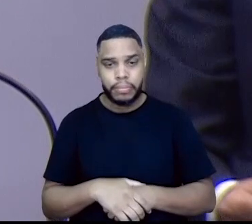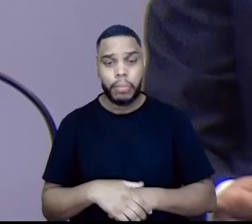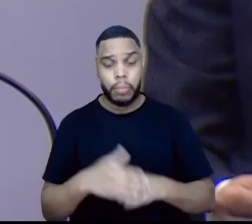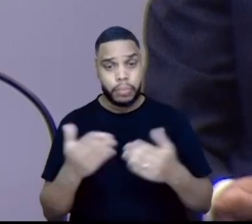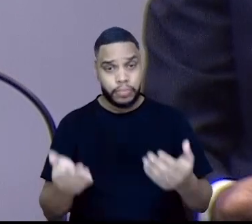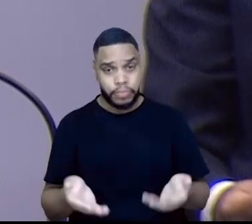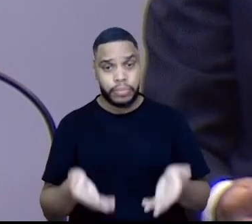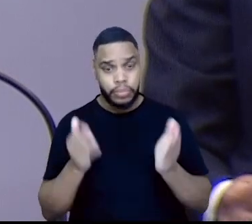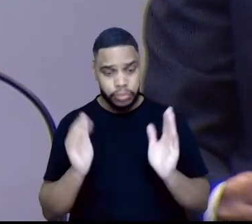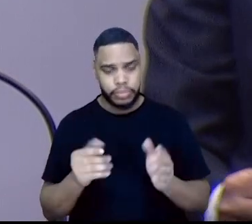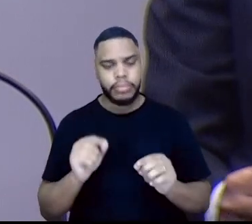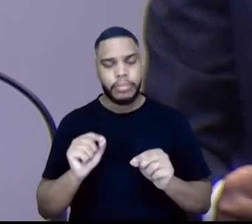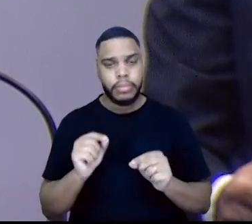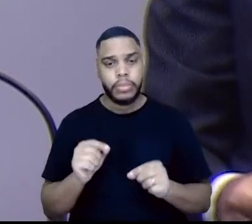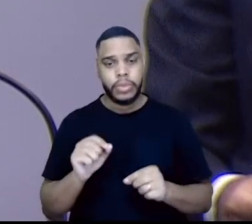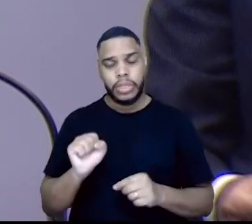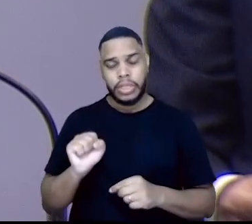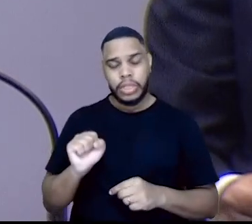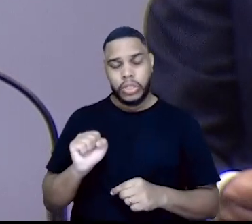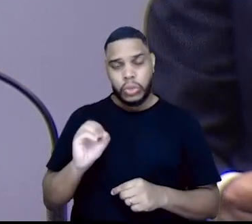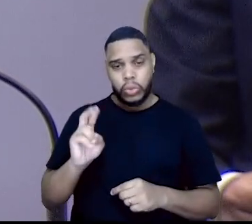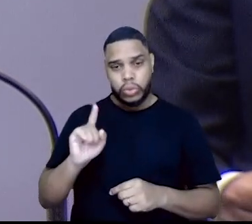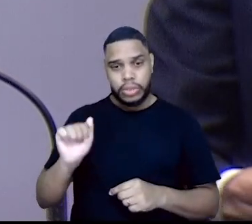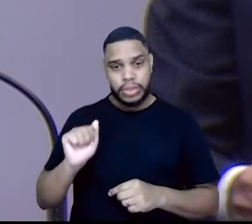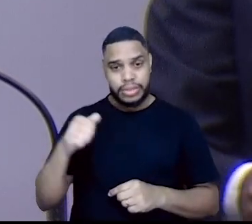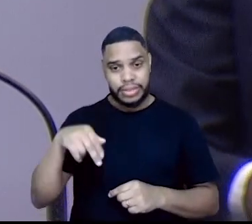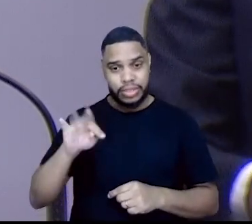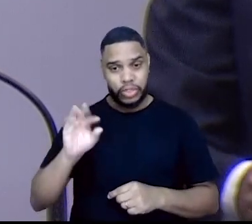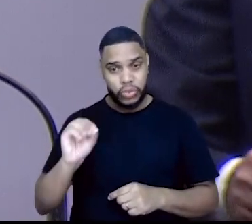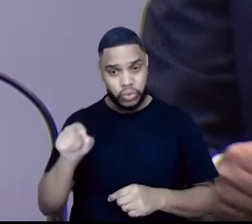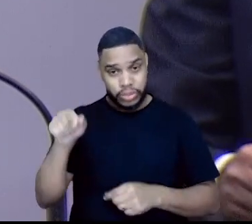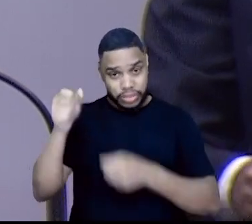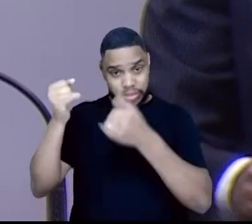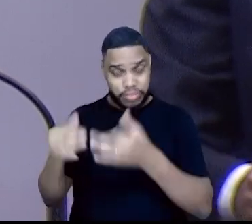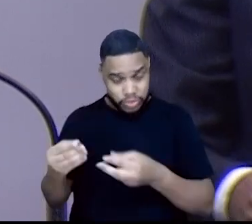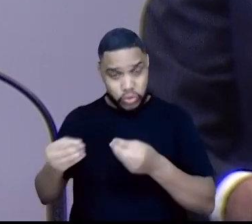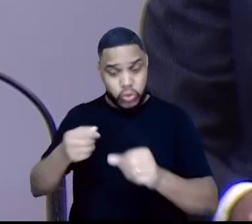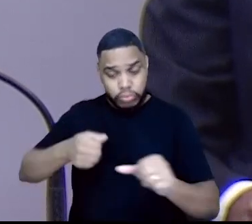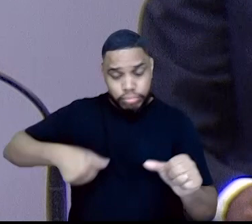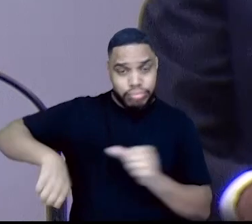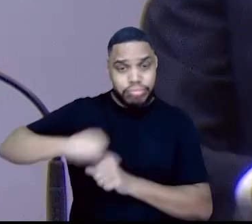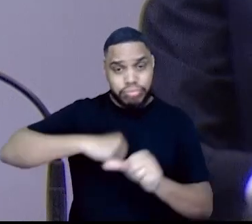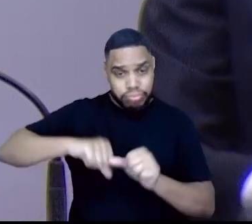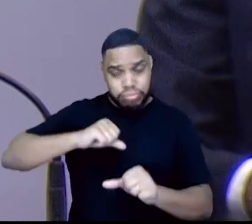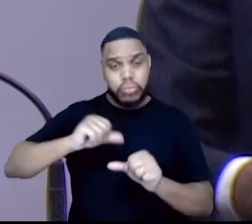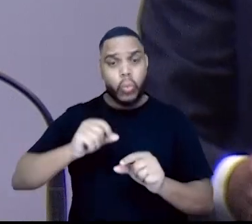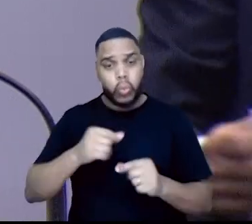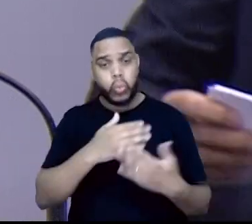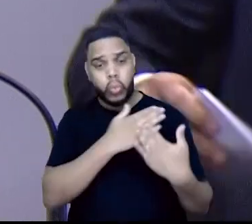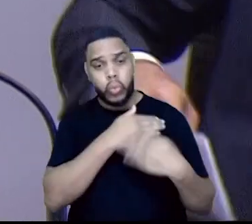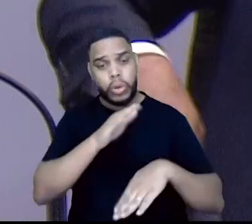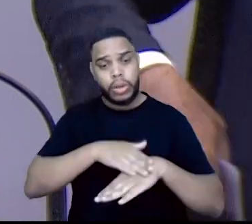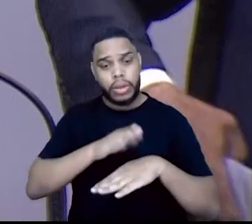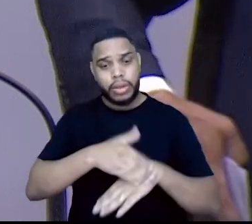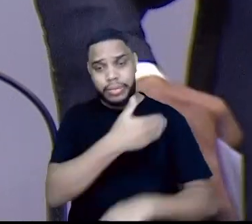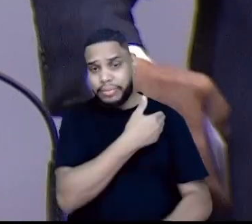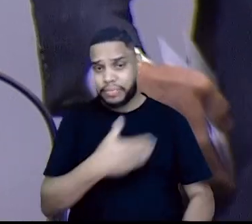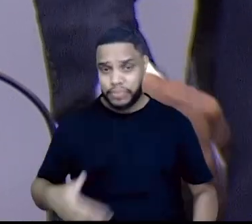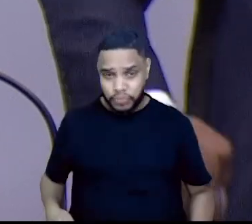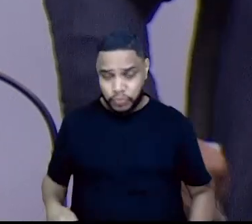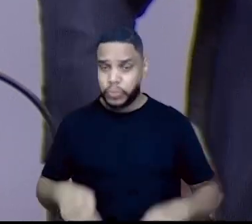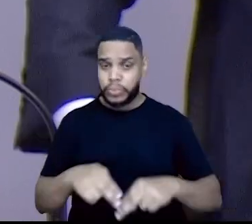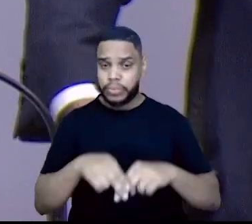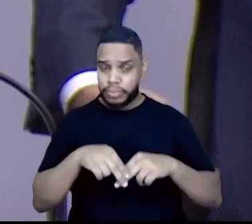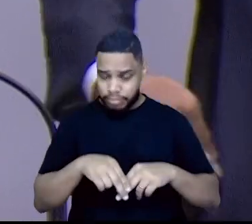por Boaventura de Souza Santos, constata-se o fenômeno da transferência de legitimidade do Estado decorrente da